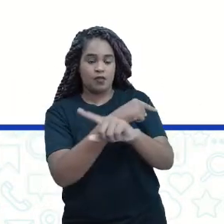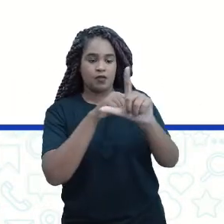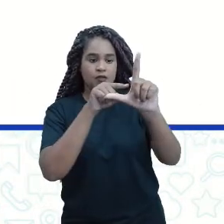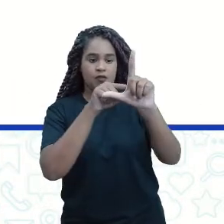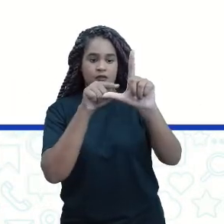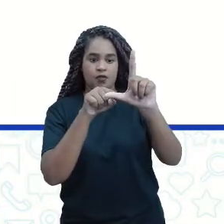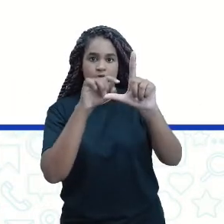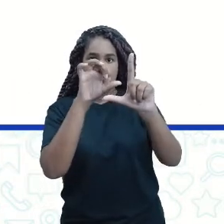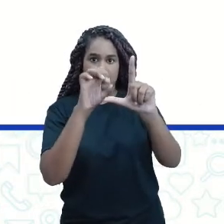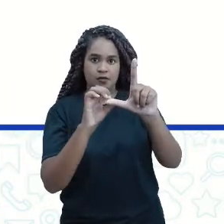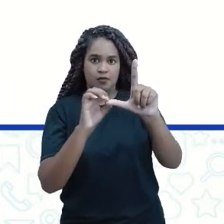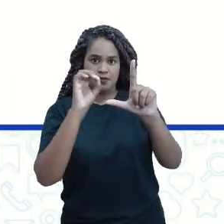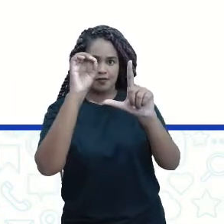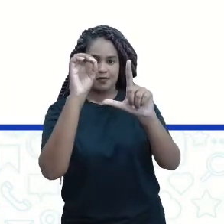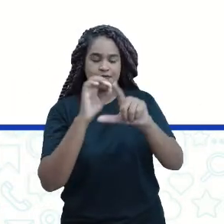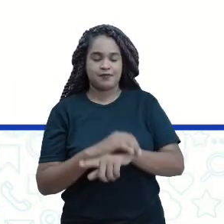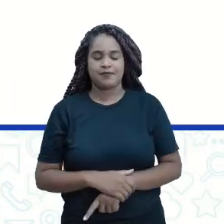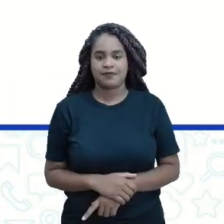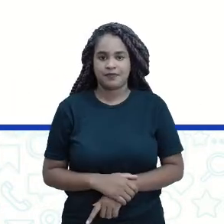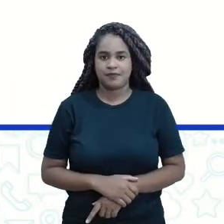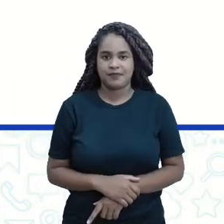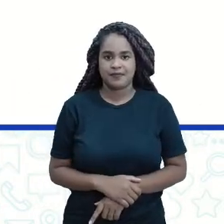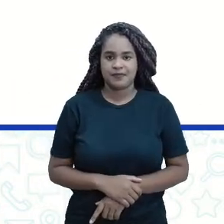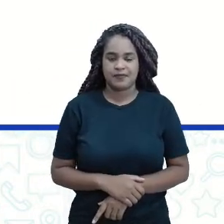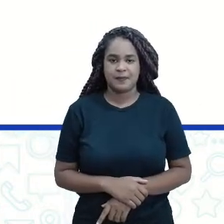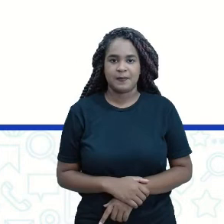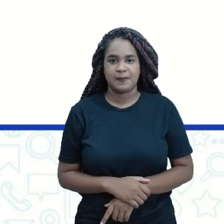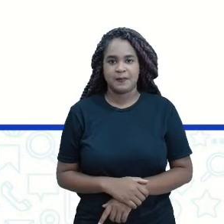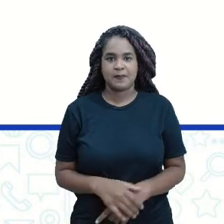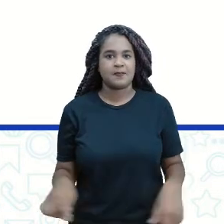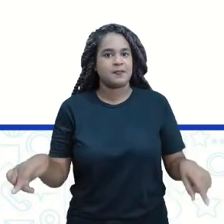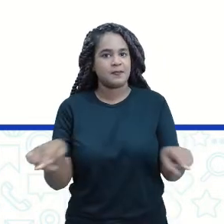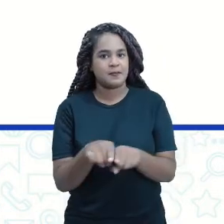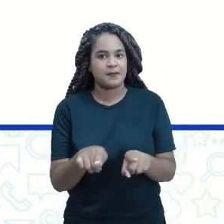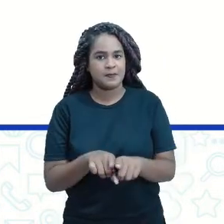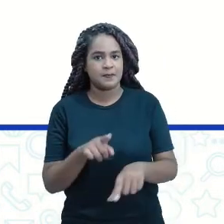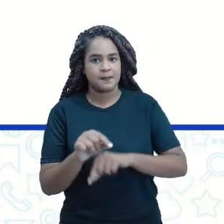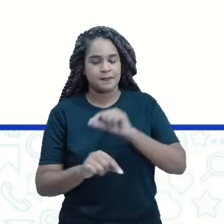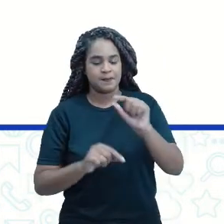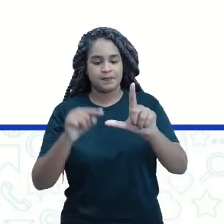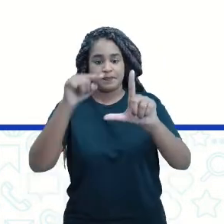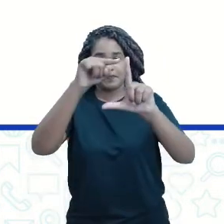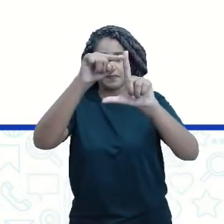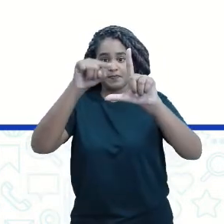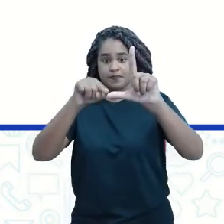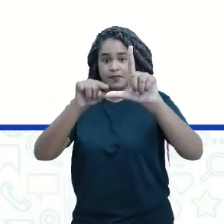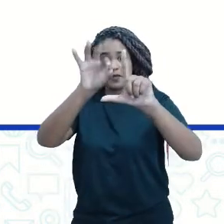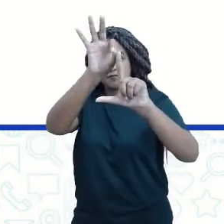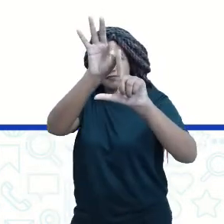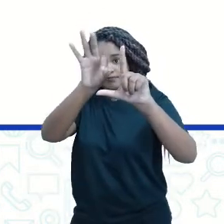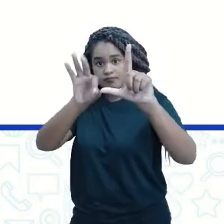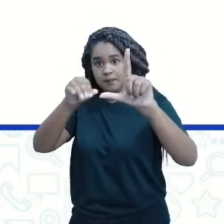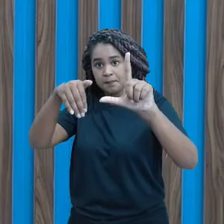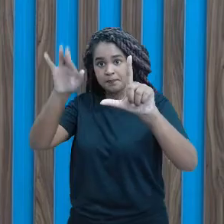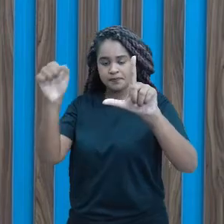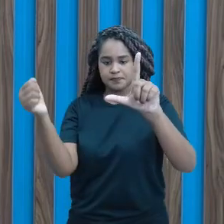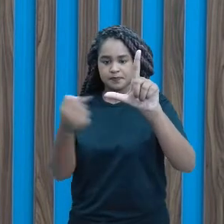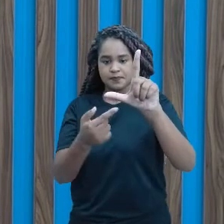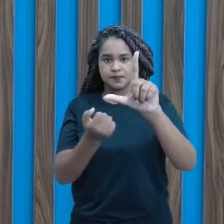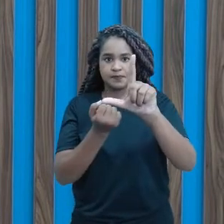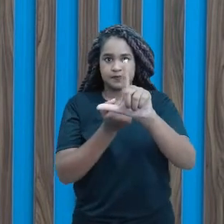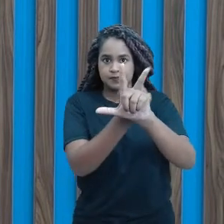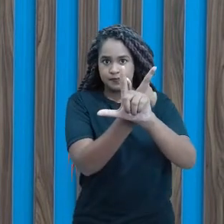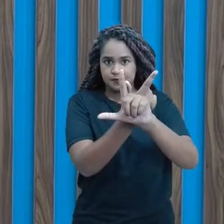90 graus, certo? E, consequentemente, ele é o maior lado do triângulo retângulo, certo? Então,